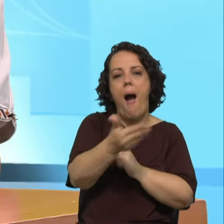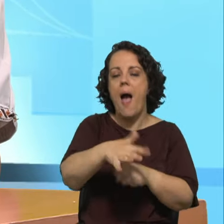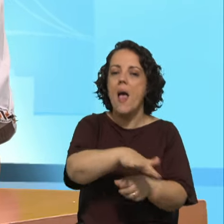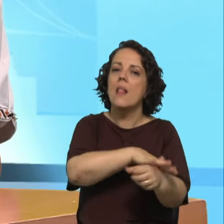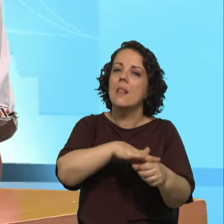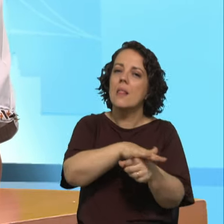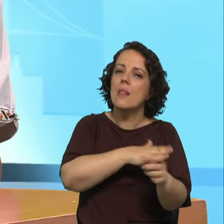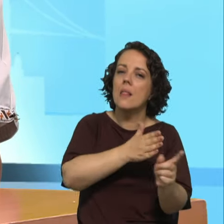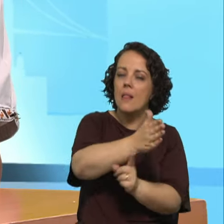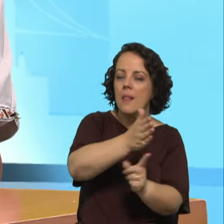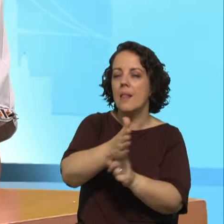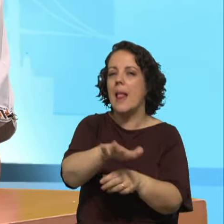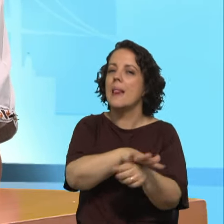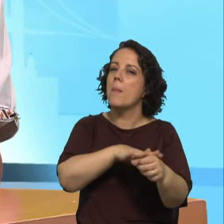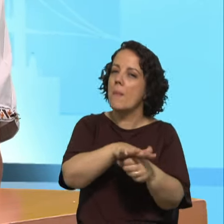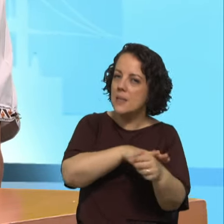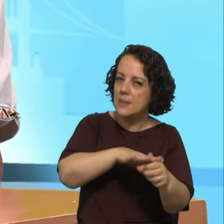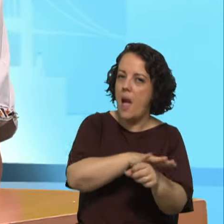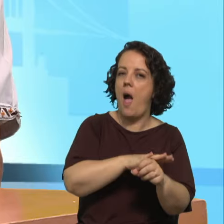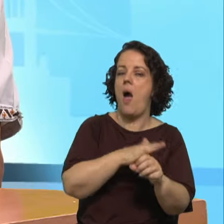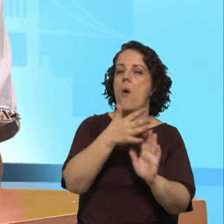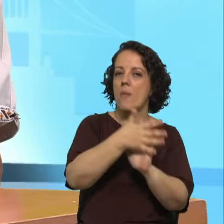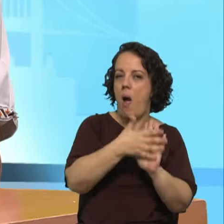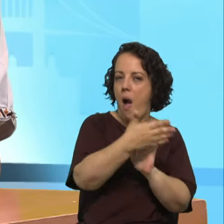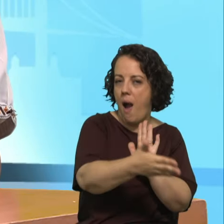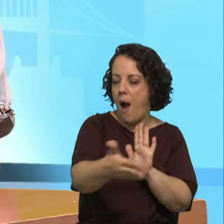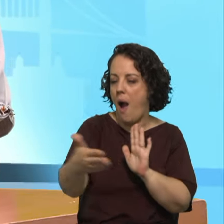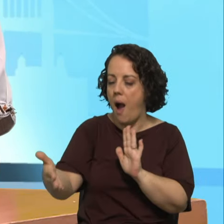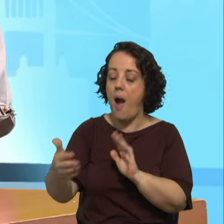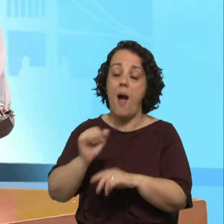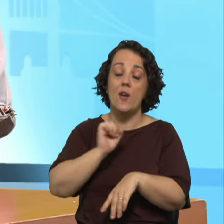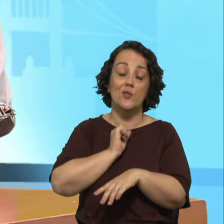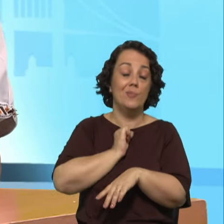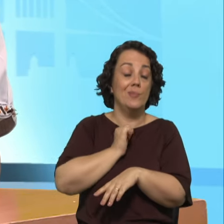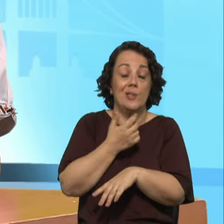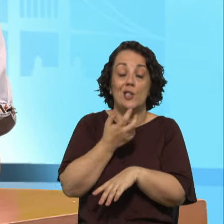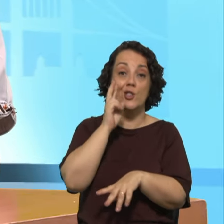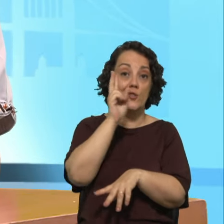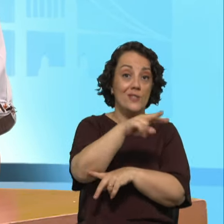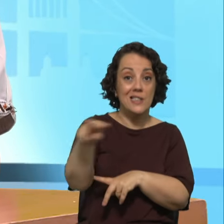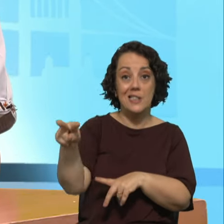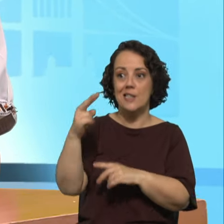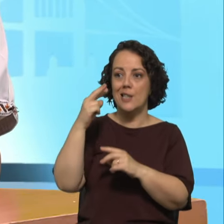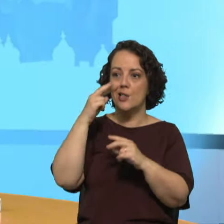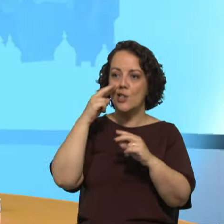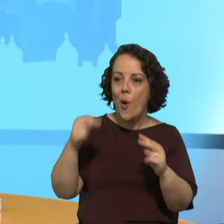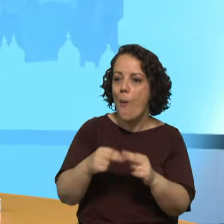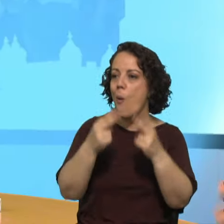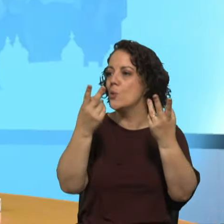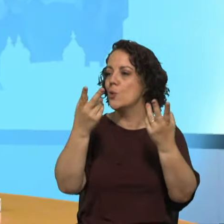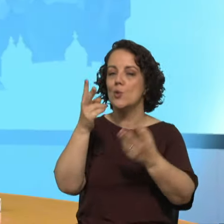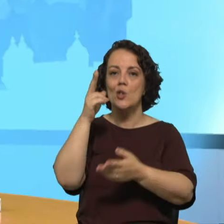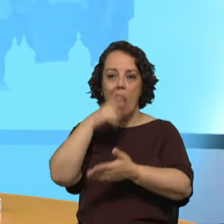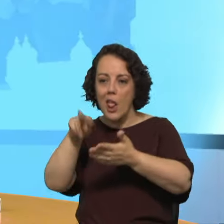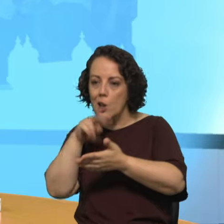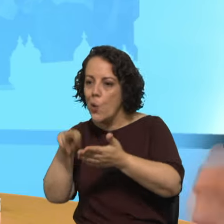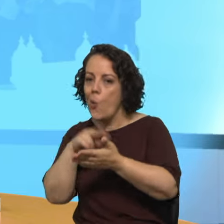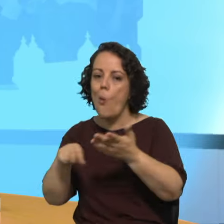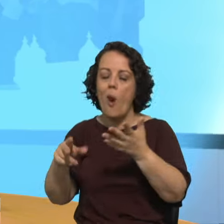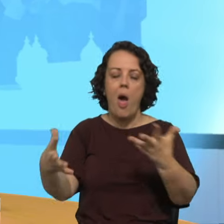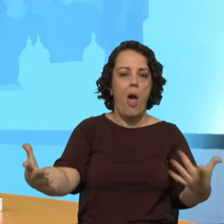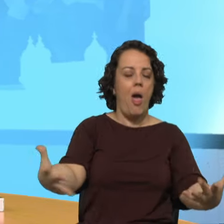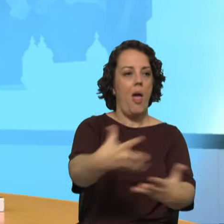me confronto nestas visitas nas minhas leituras nos meus encontros e e que são para mim de uma riqueza enorme e é